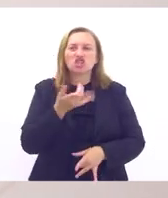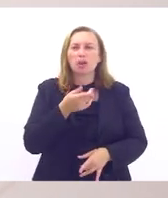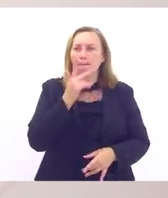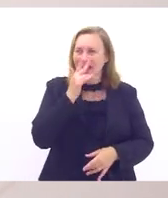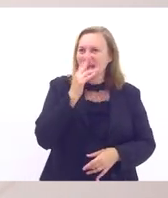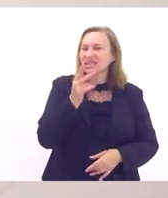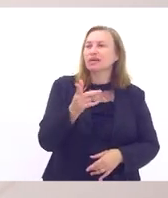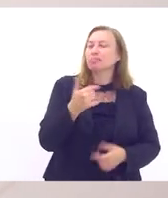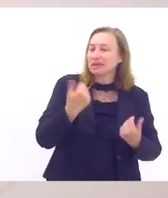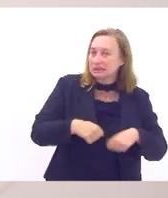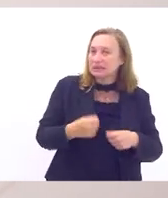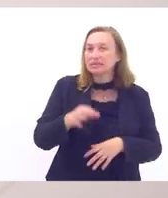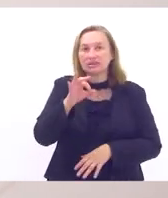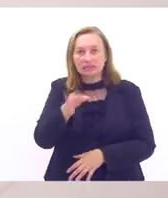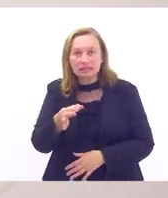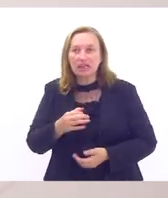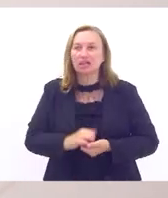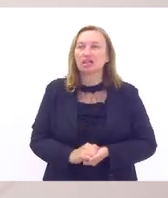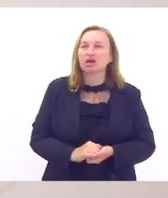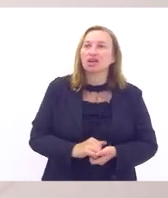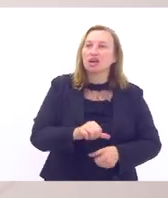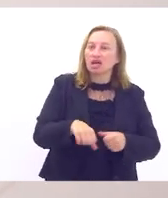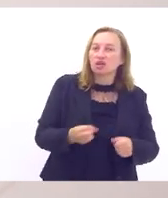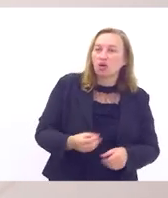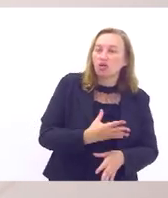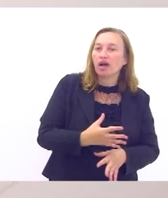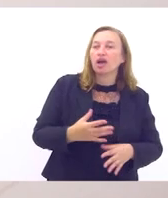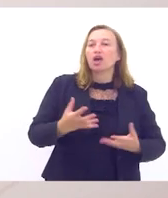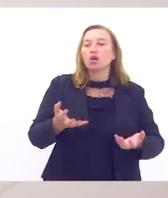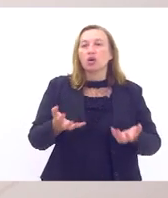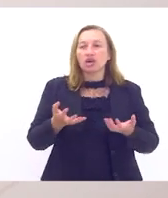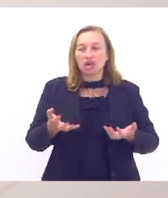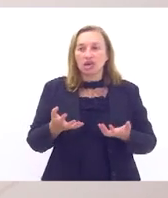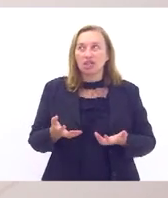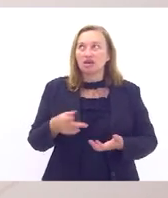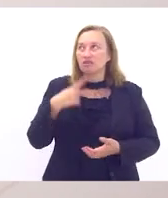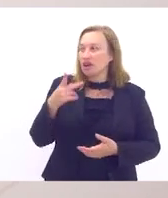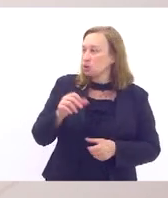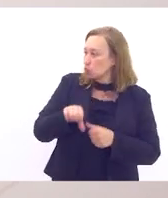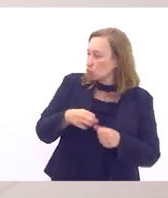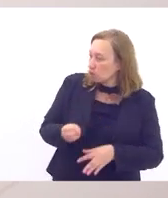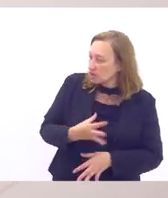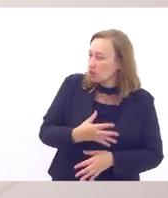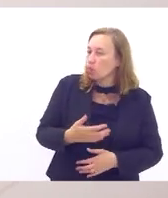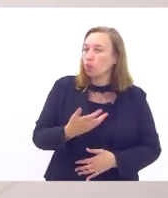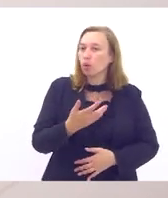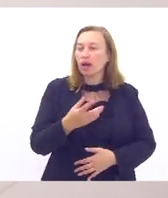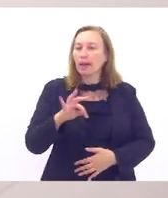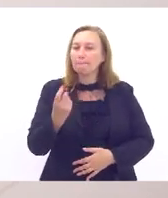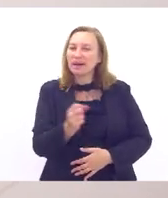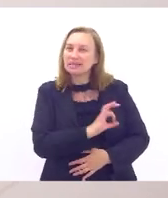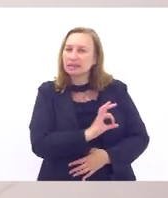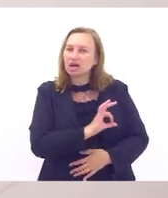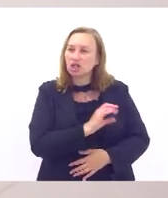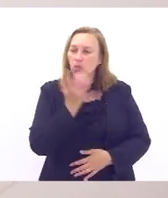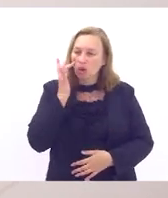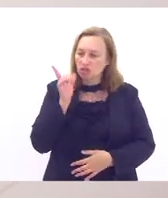gente precisa, de fato, inovar nesse processo. Eu queria ir falando em inovação. A Marta, acho que você,